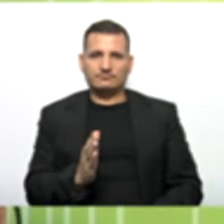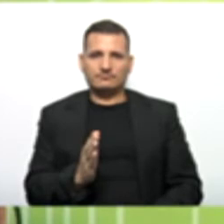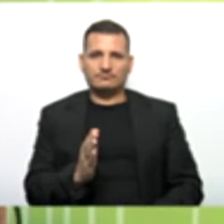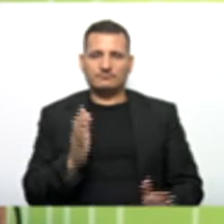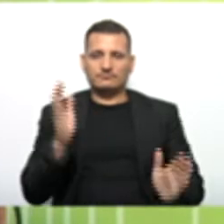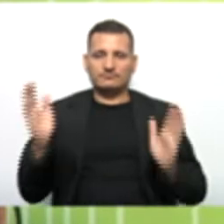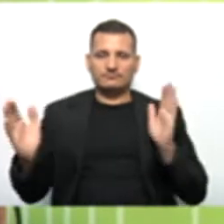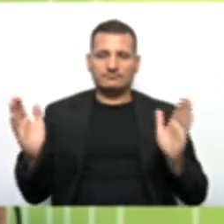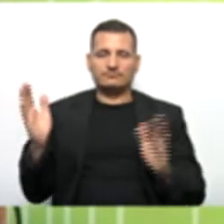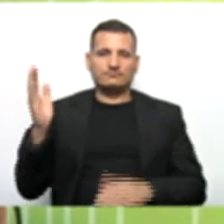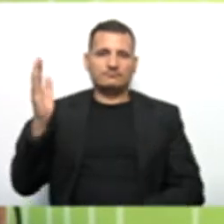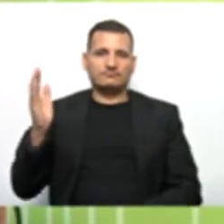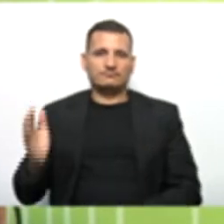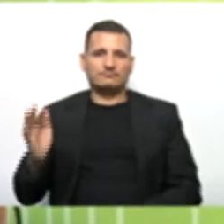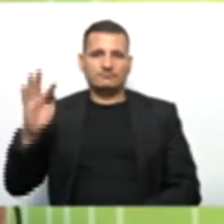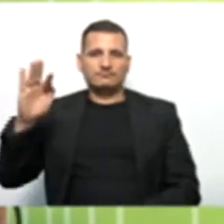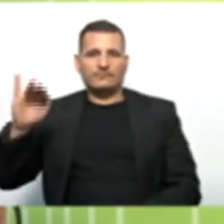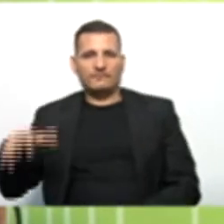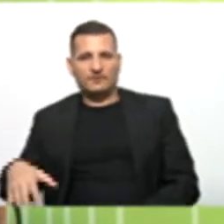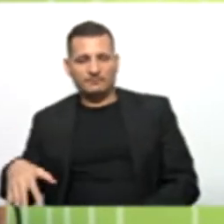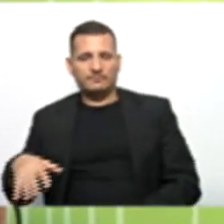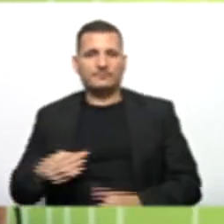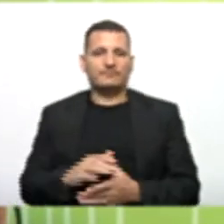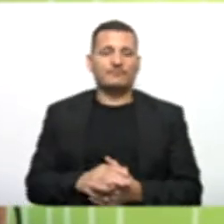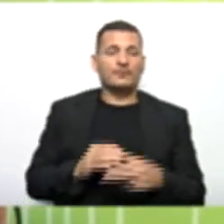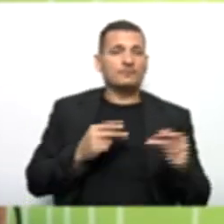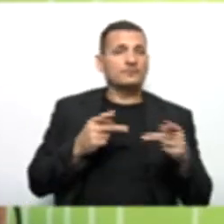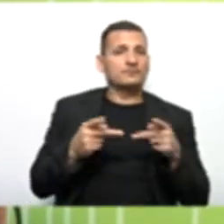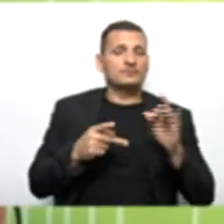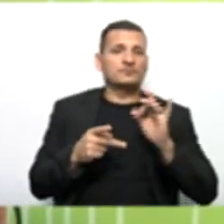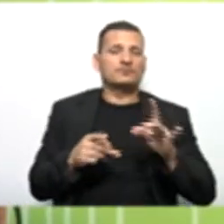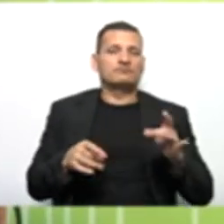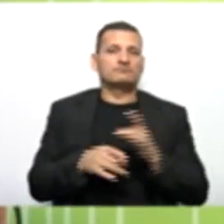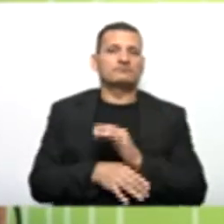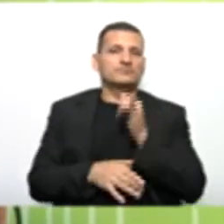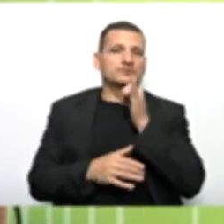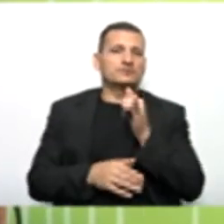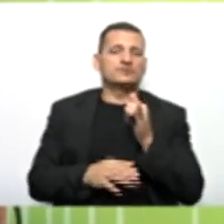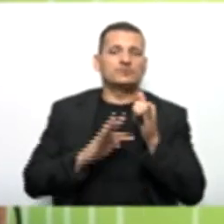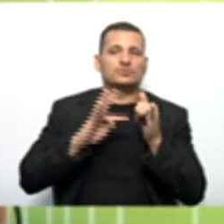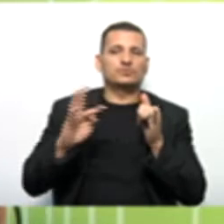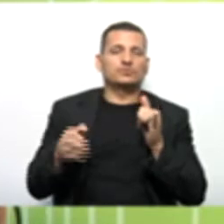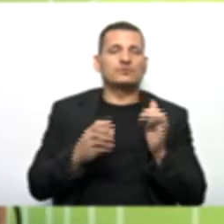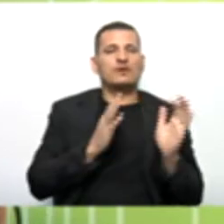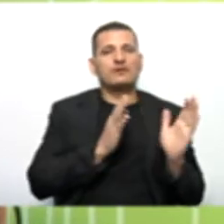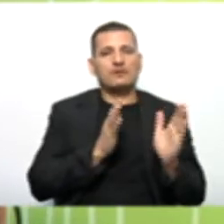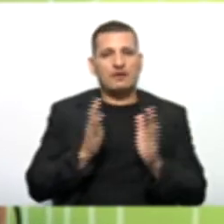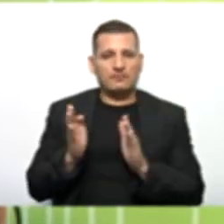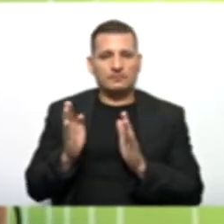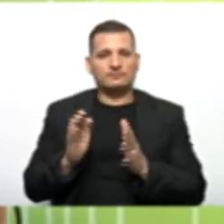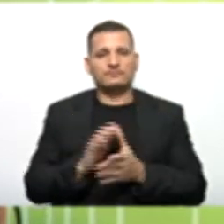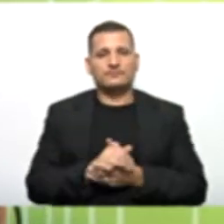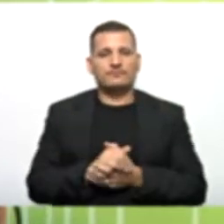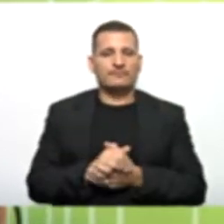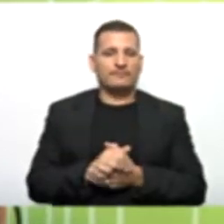sua finalização. O projeto só acaba realmente quando a gente encerra todas as atividades dele.